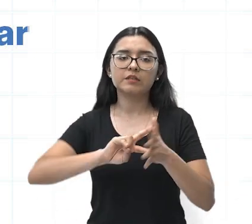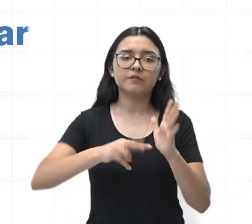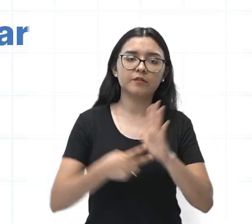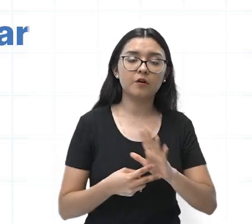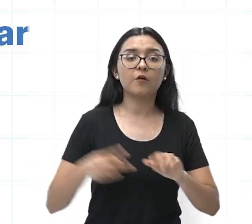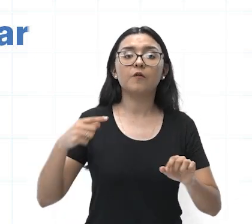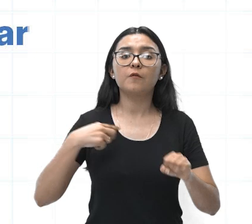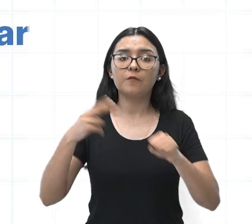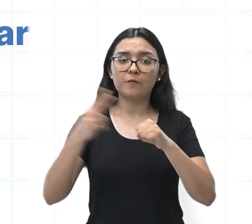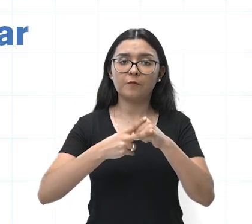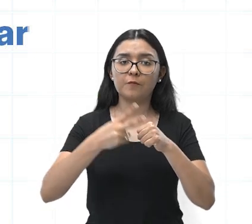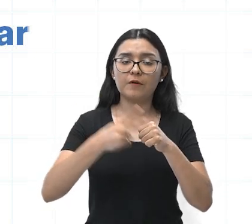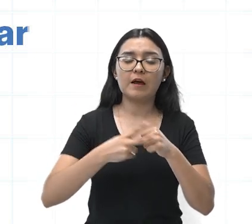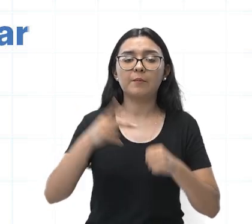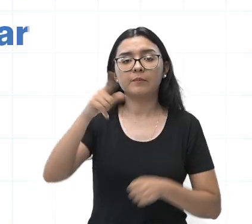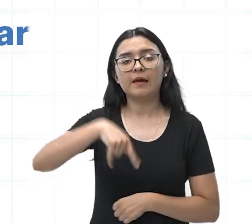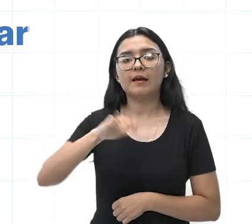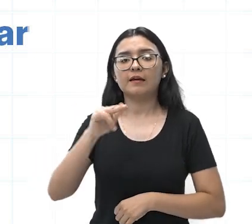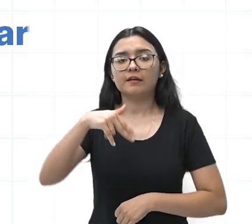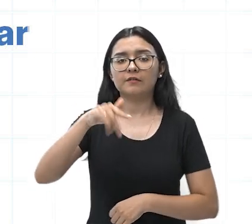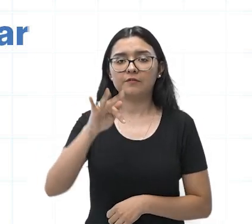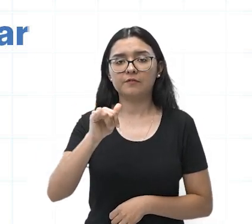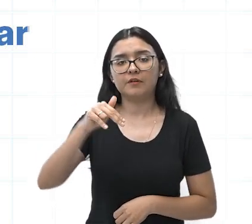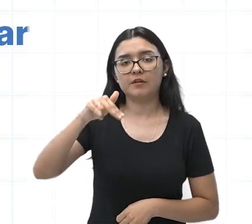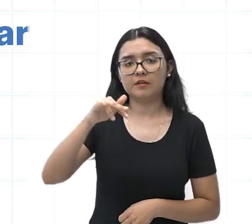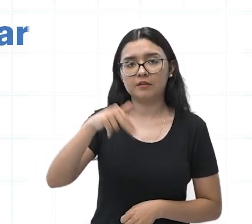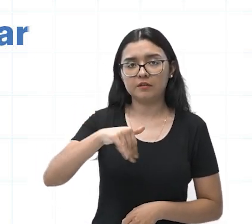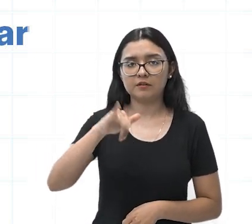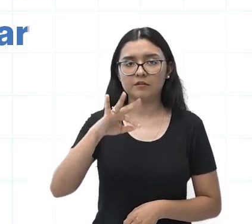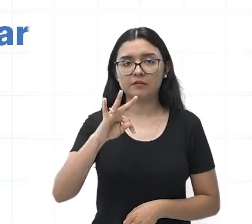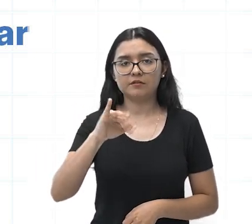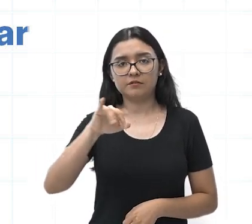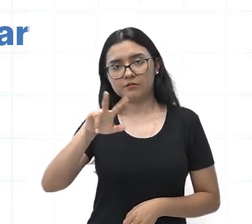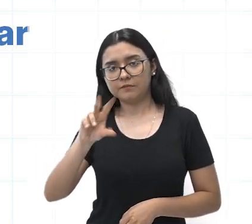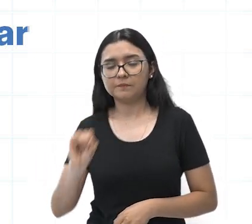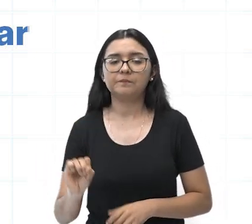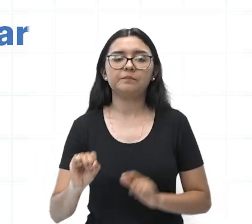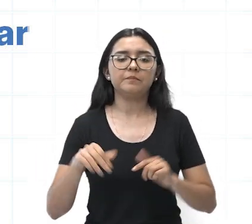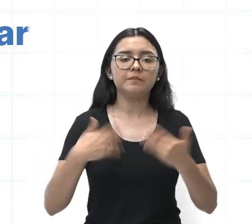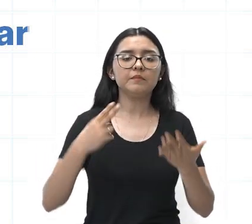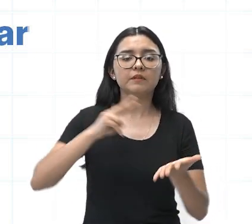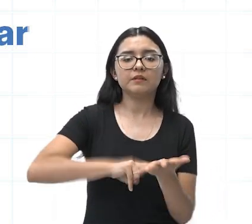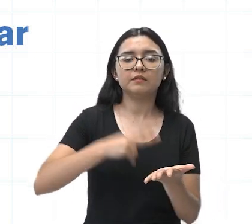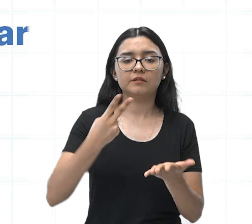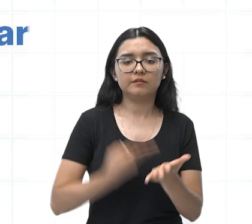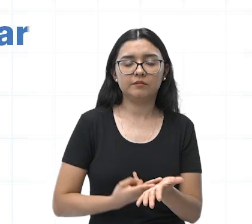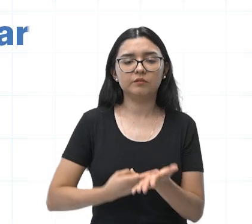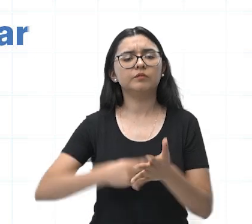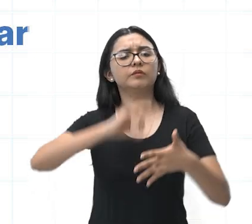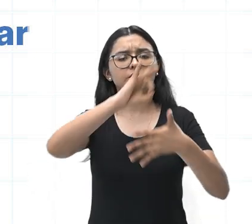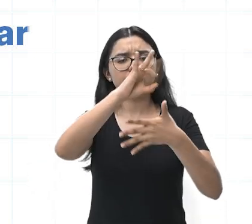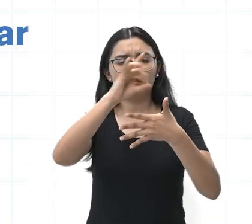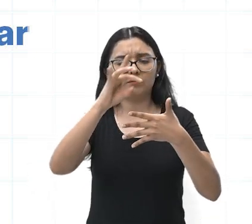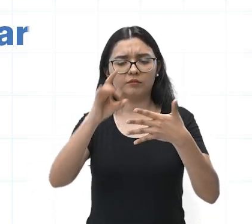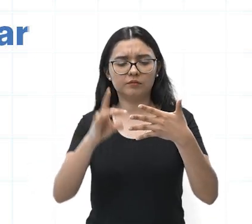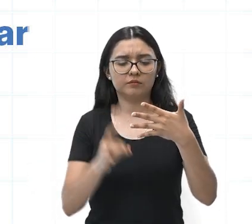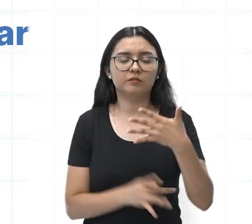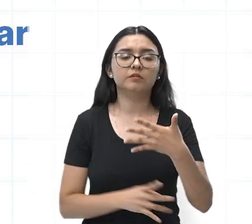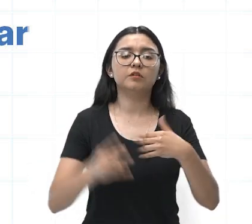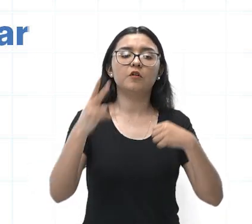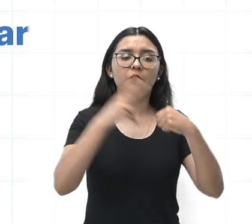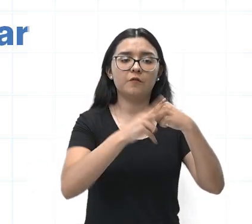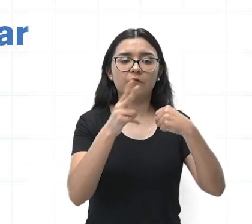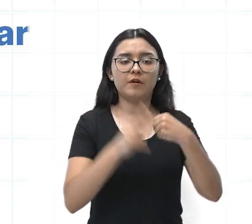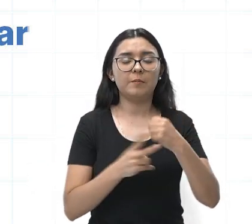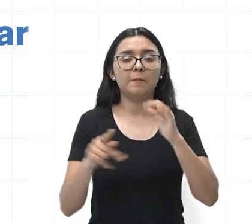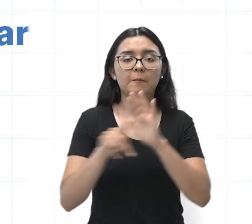esse verbo está no infinitivo, certo? Prova disso é que a tradução, né, todos os verbos, né, a tradução